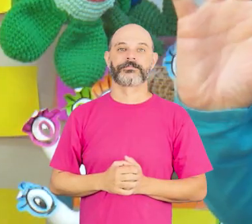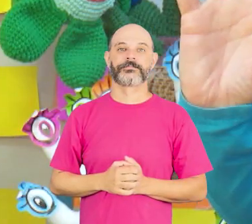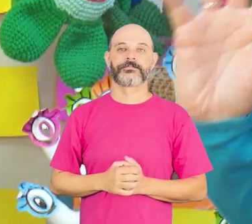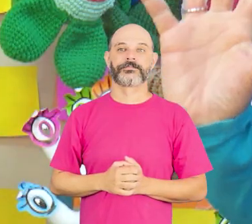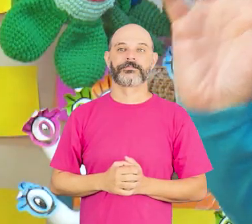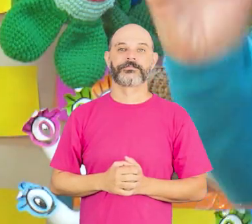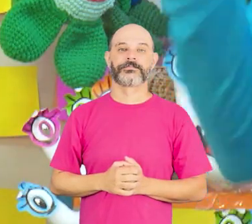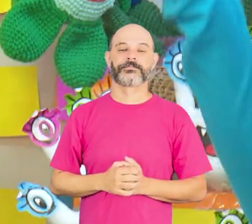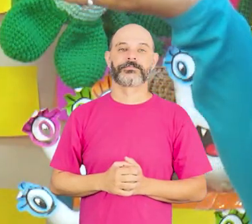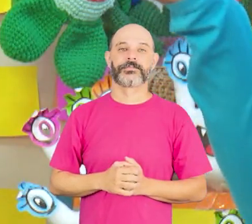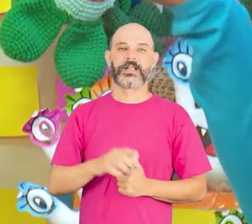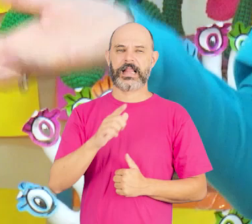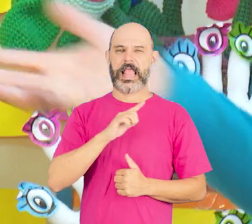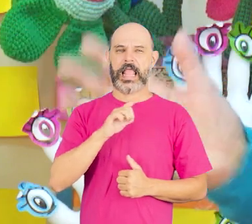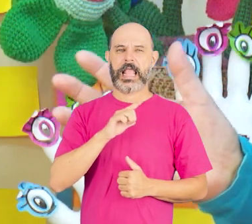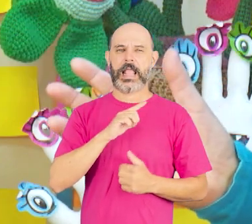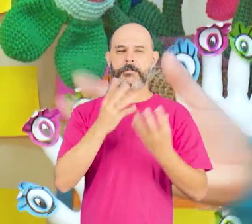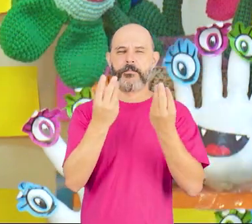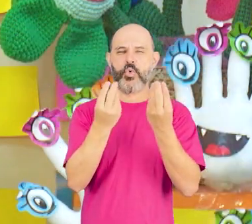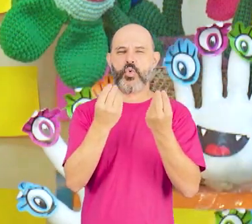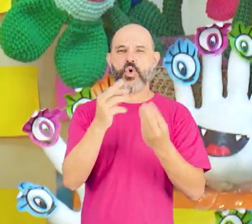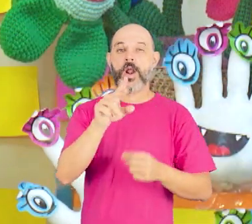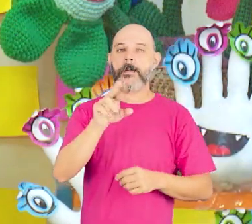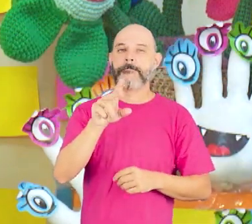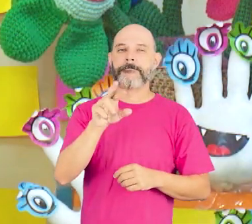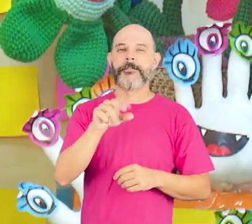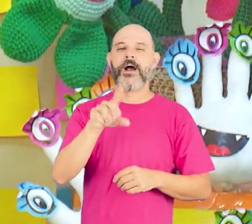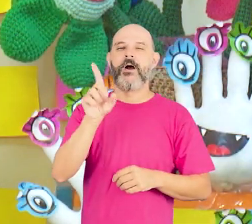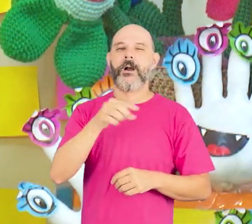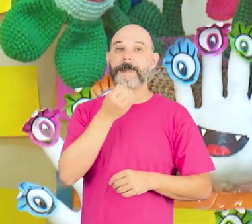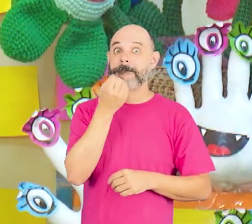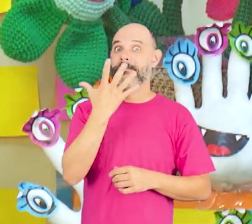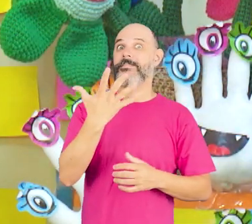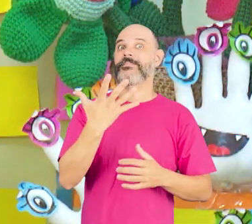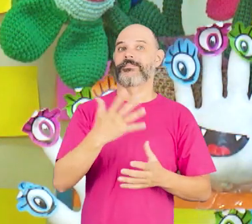Um montão de irmãos juntos pode ser contagiante!